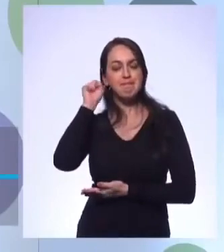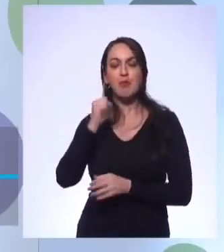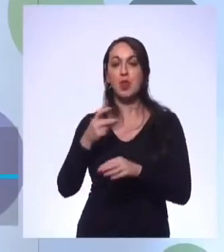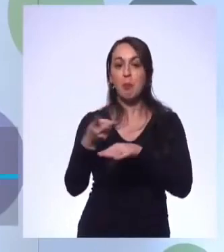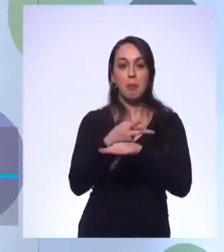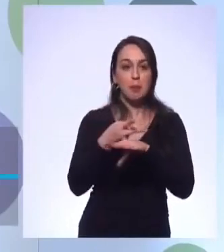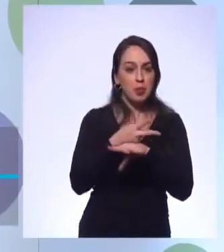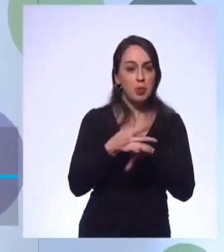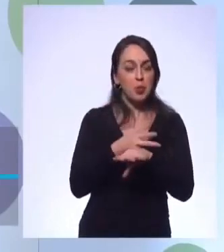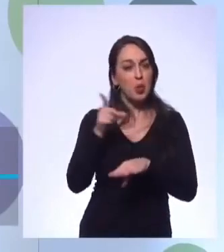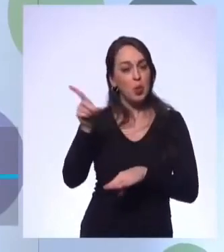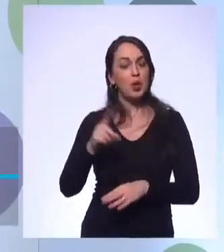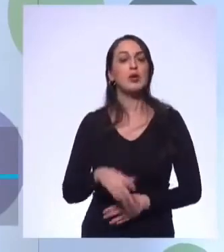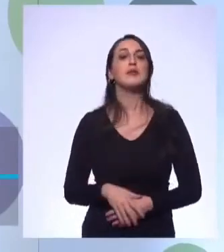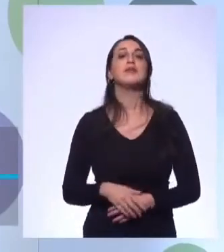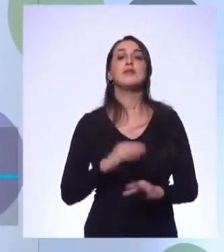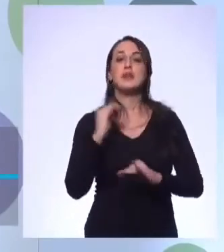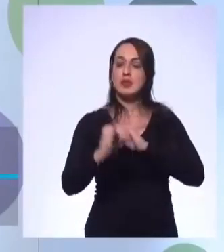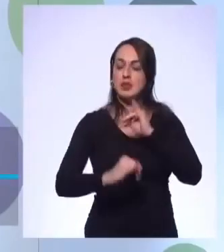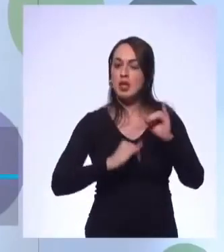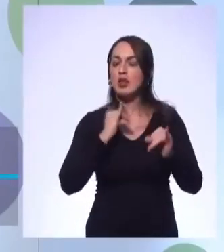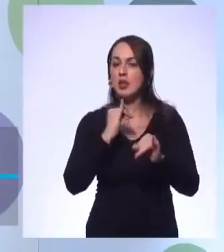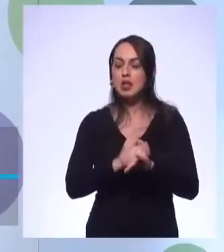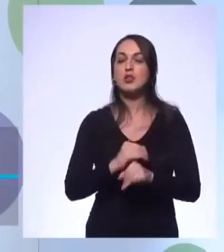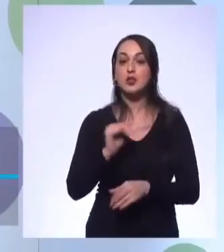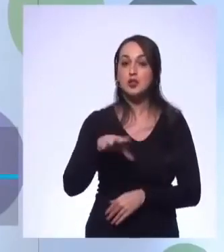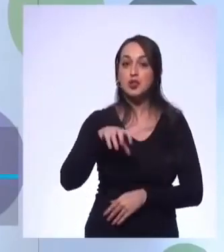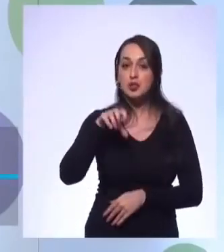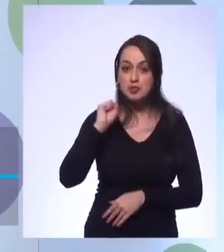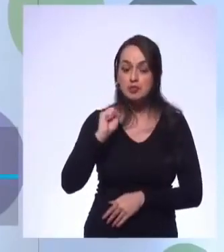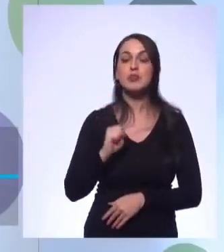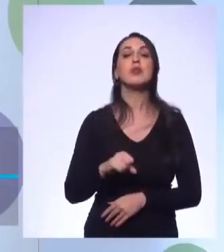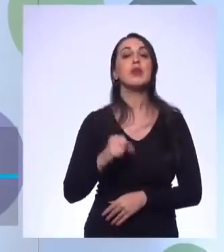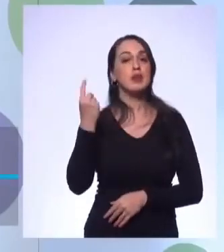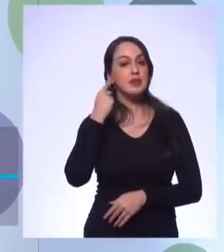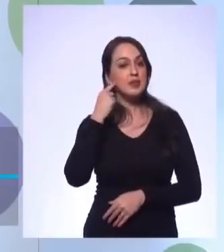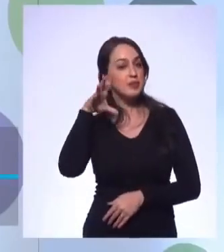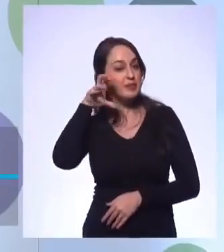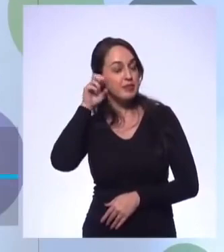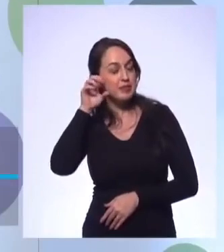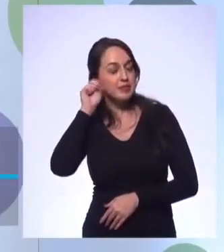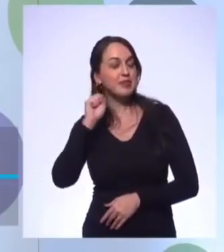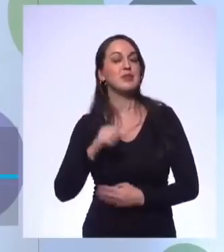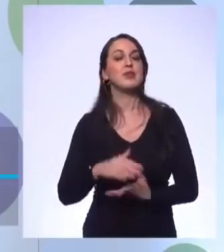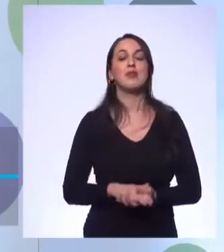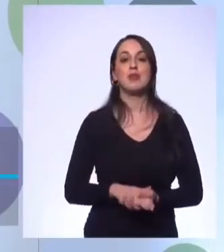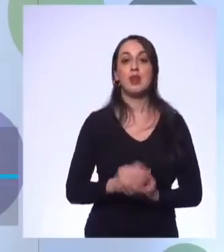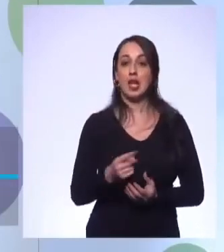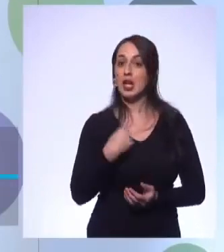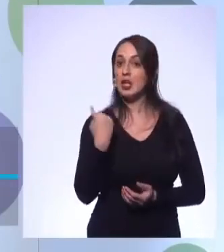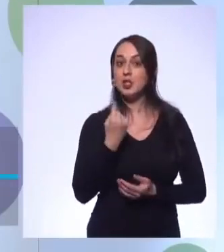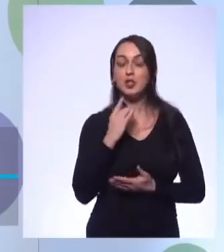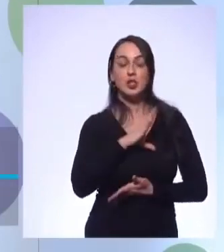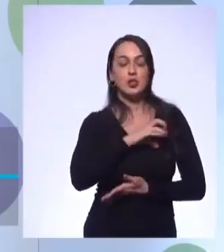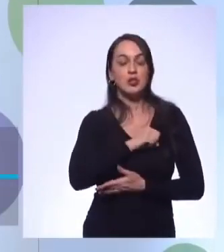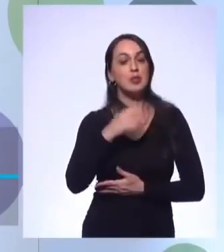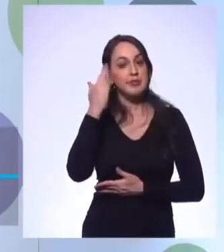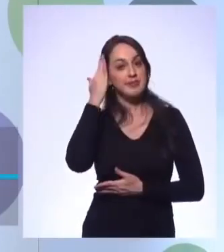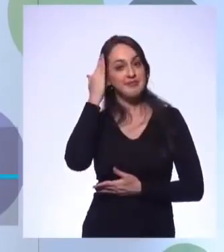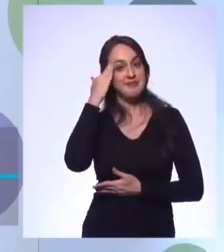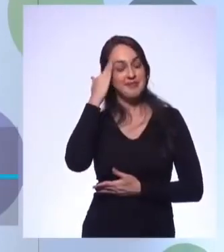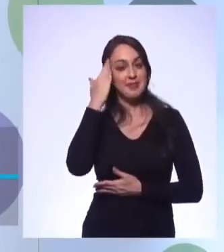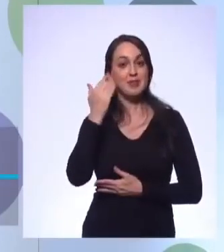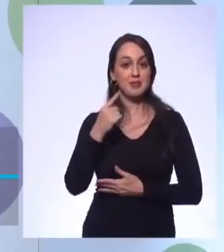o Mauro, a gente vai pegar esses links, a gente ama saber que vocês se inspiraram nas aulas para criar aí. E o que é legal